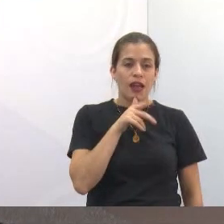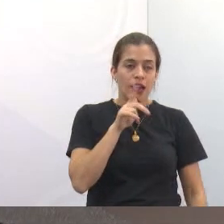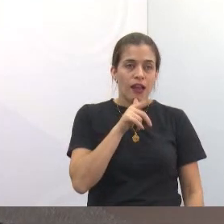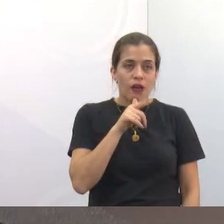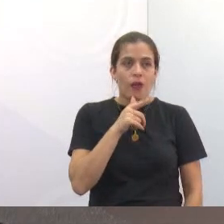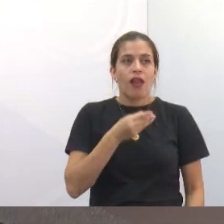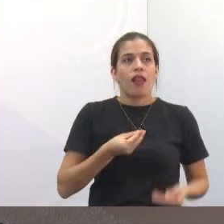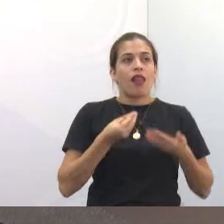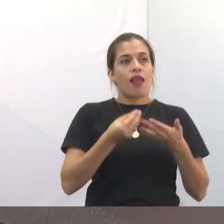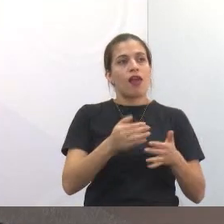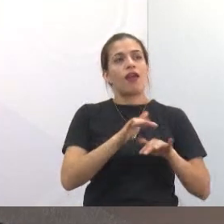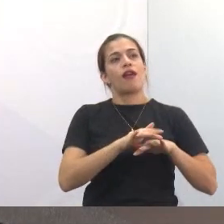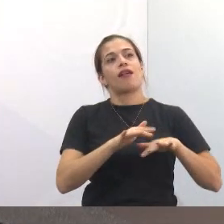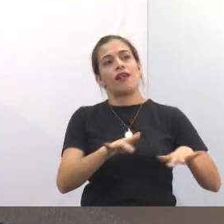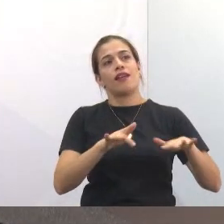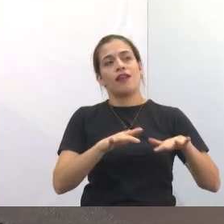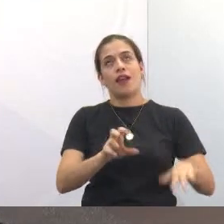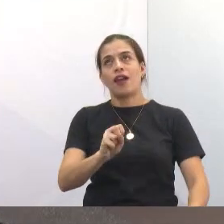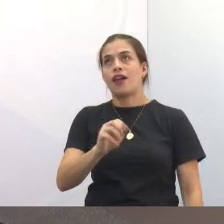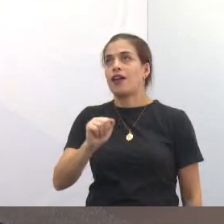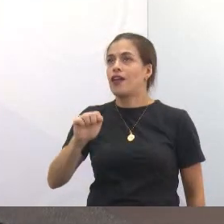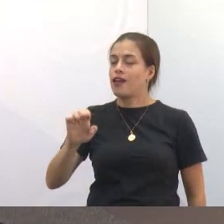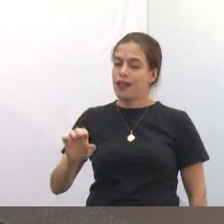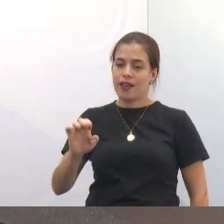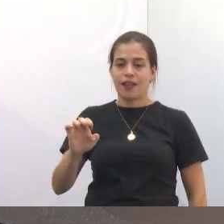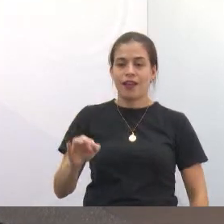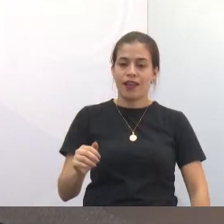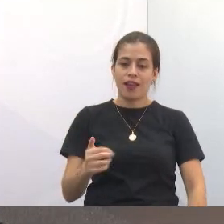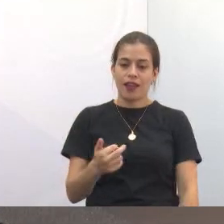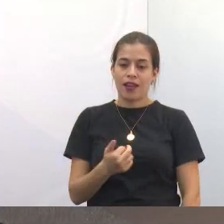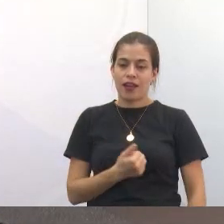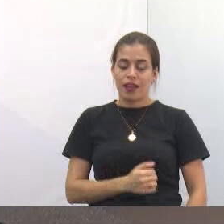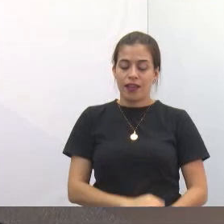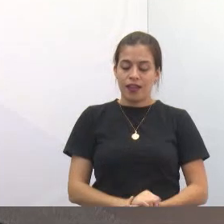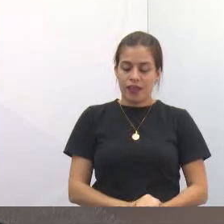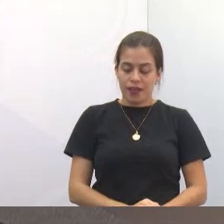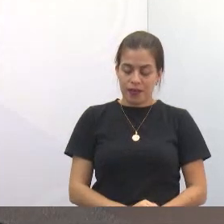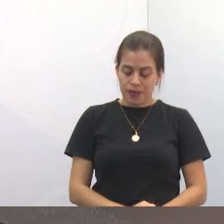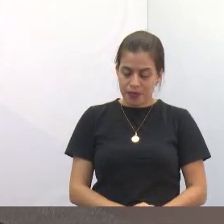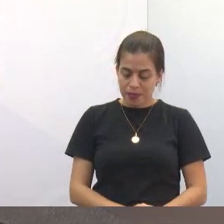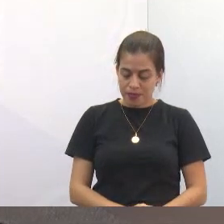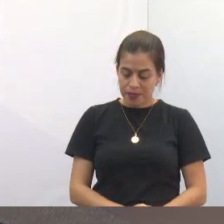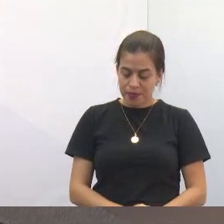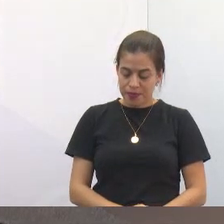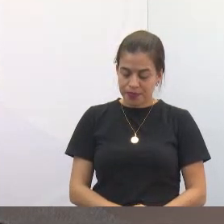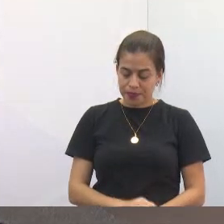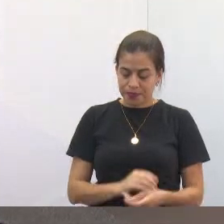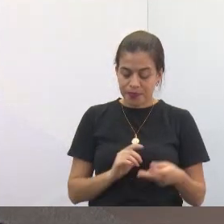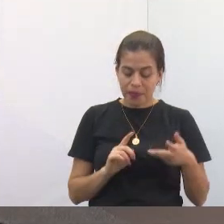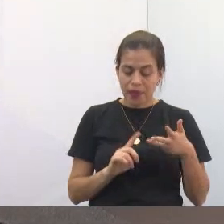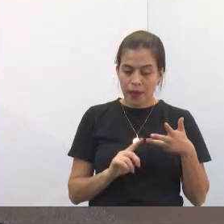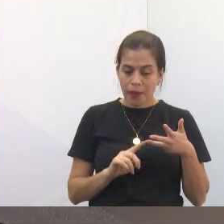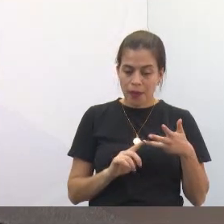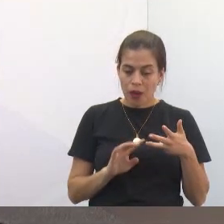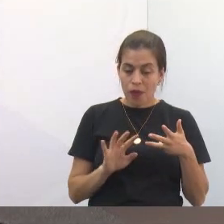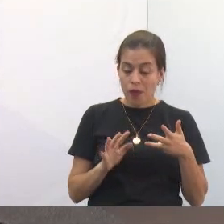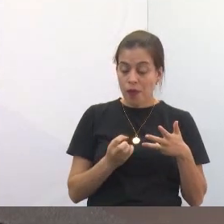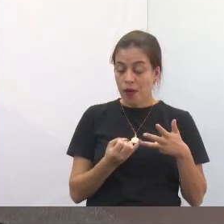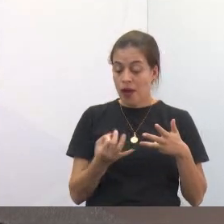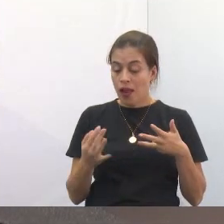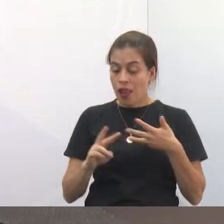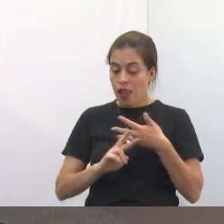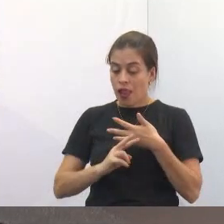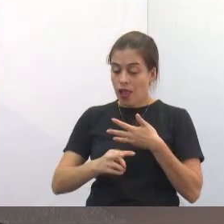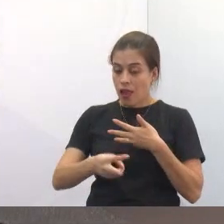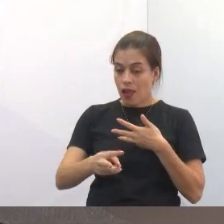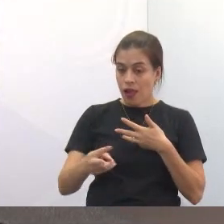Jacareí. Não distribui água imprópria para o consumo. Número 4. Quais foram os resultados das intervenções